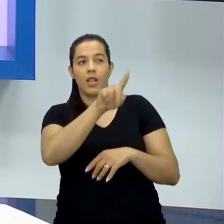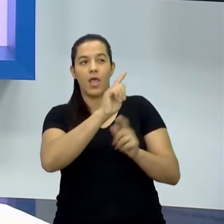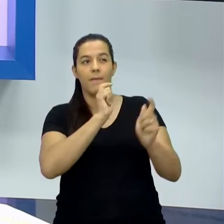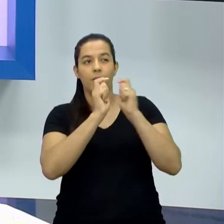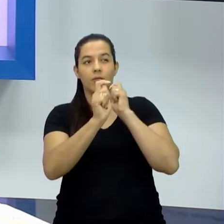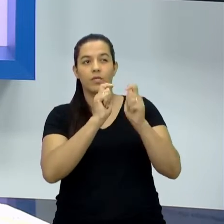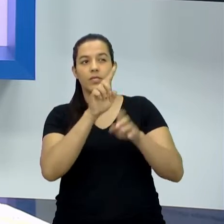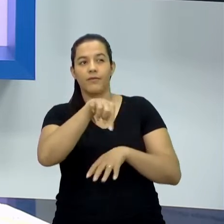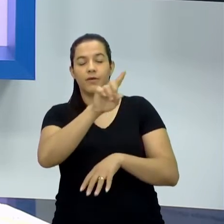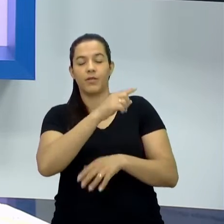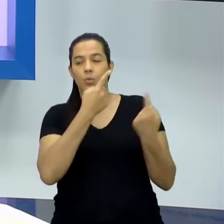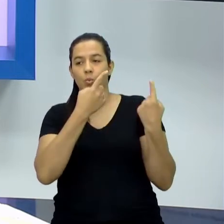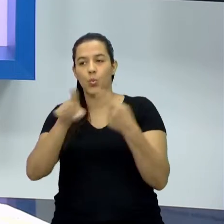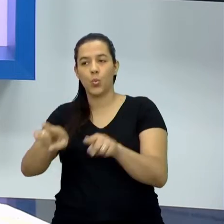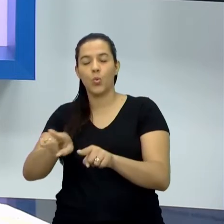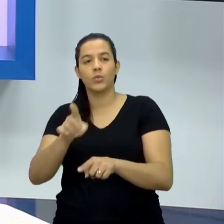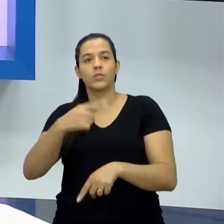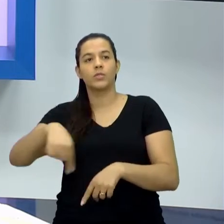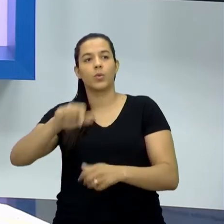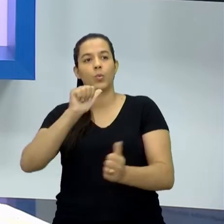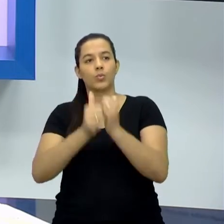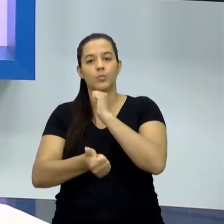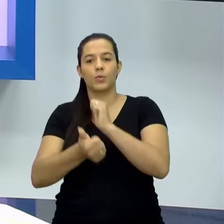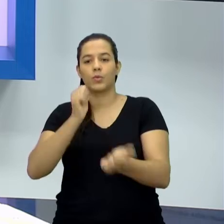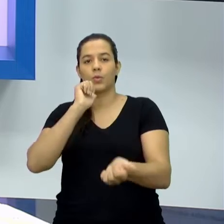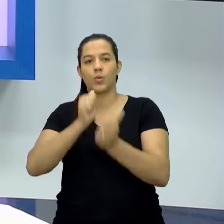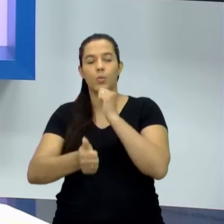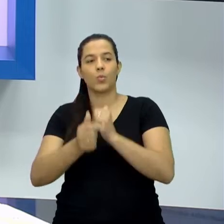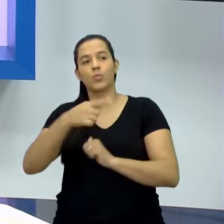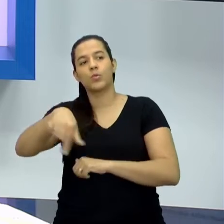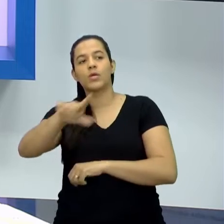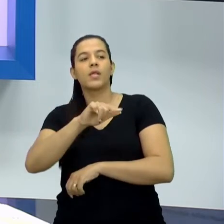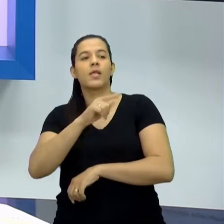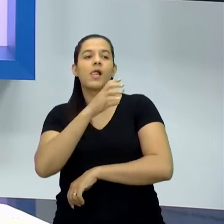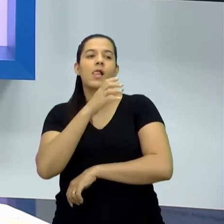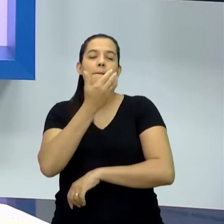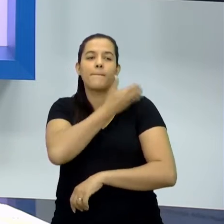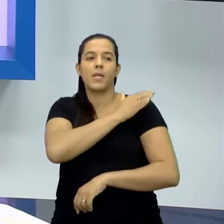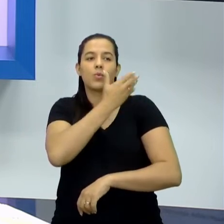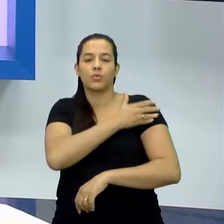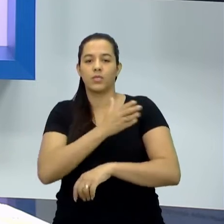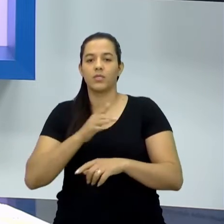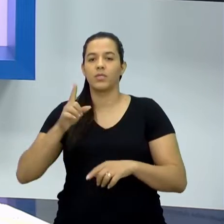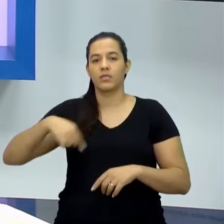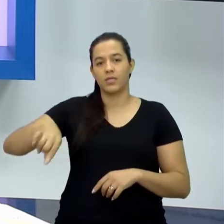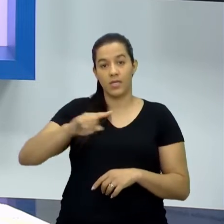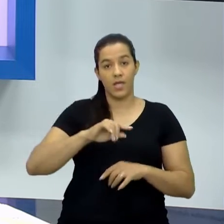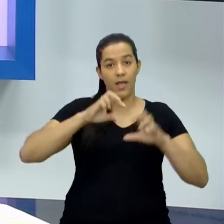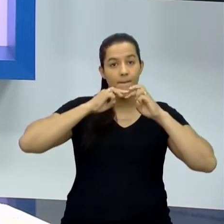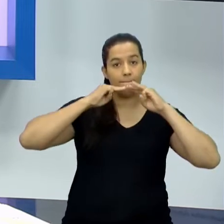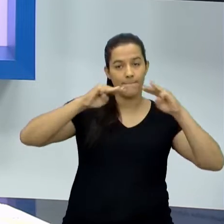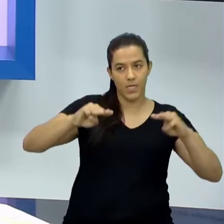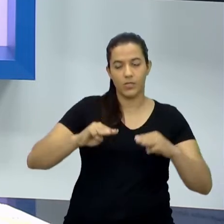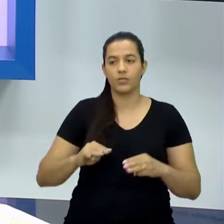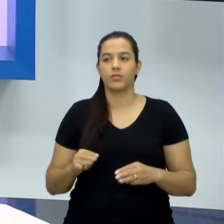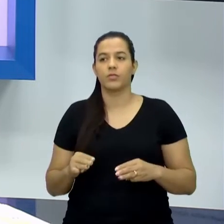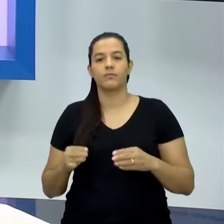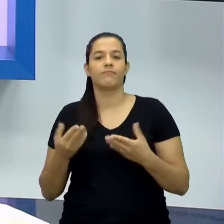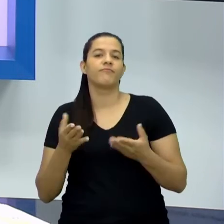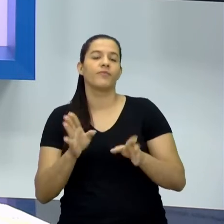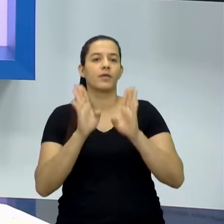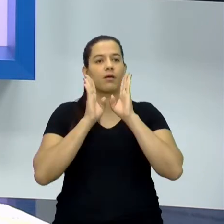preconceituosa contra um jogador, contra uma jogadora, contra um atleta. A mídia, ela se posiciona? Ela não